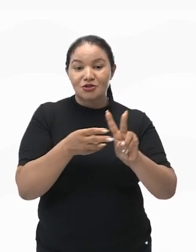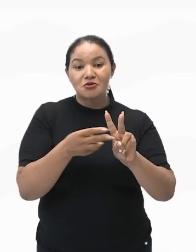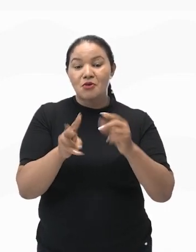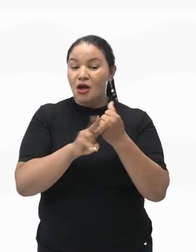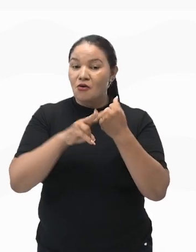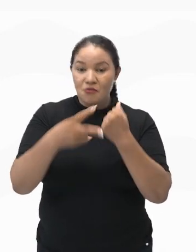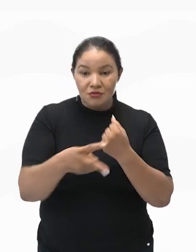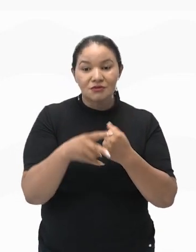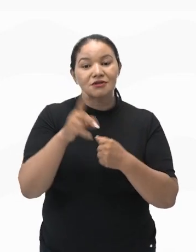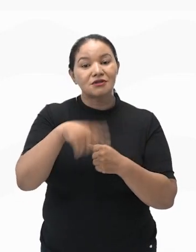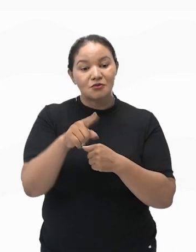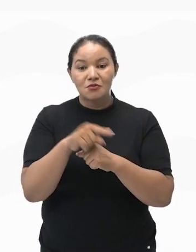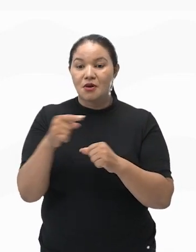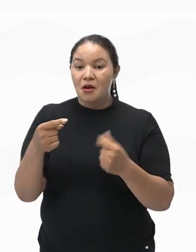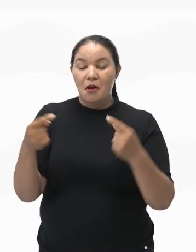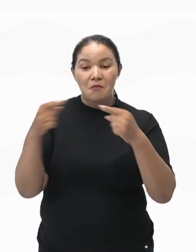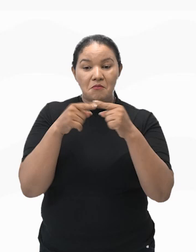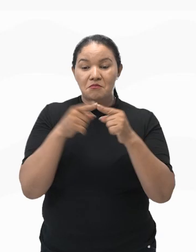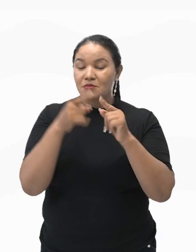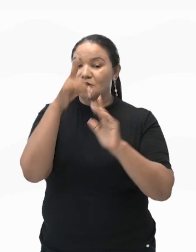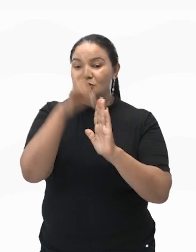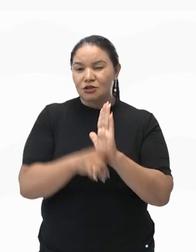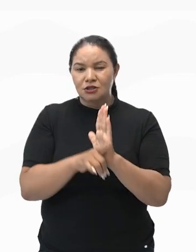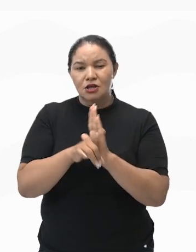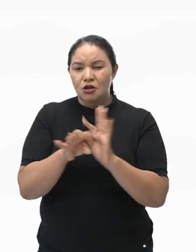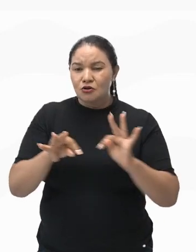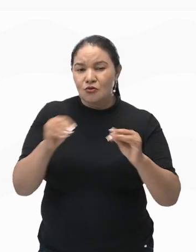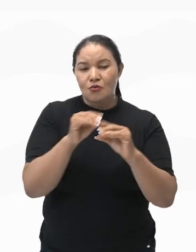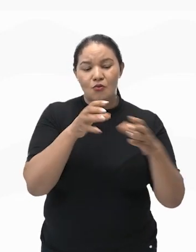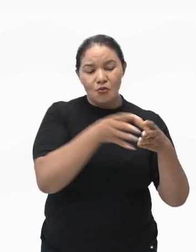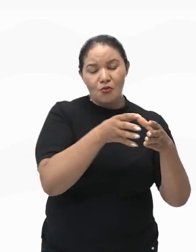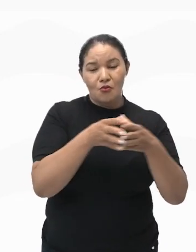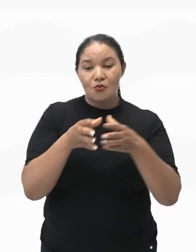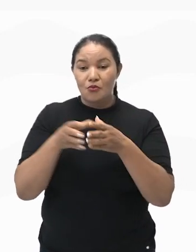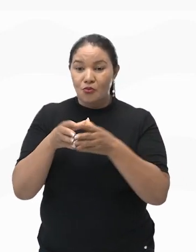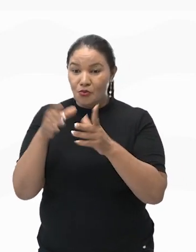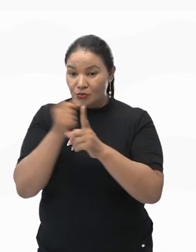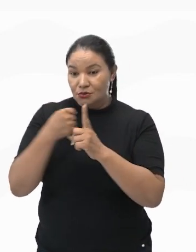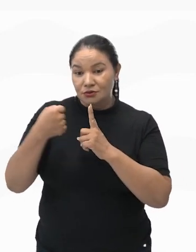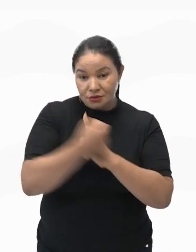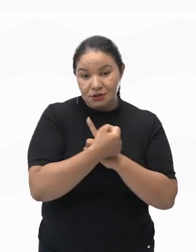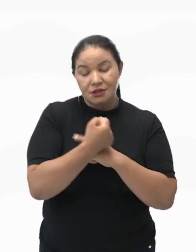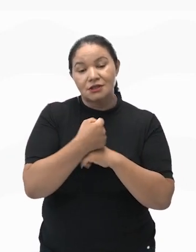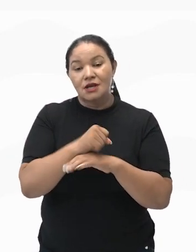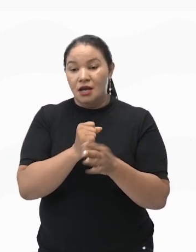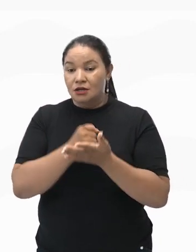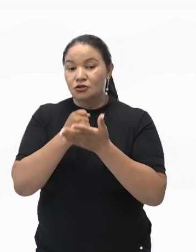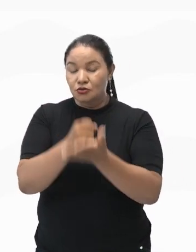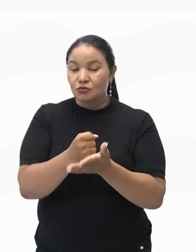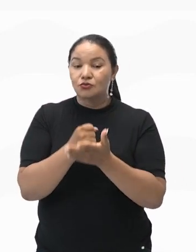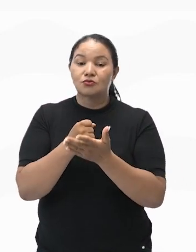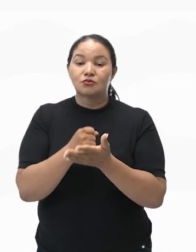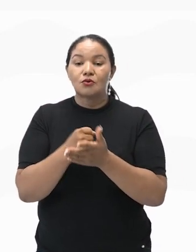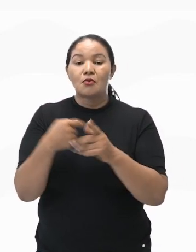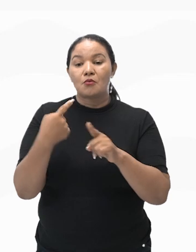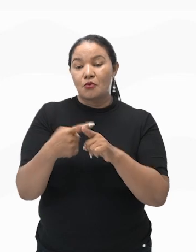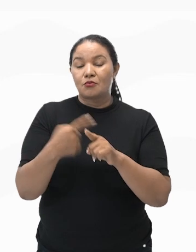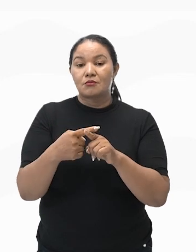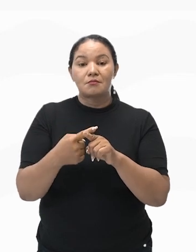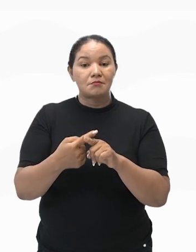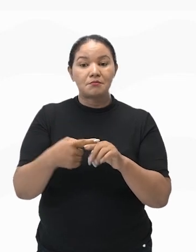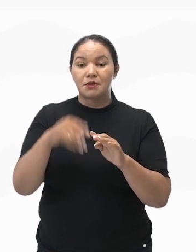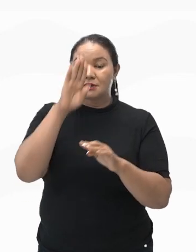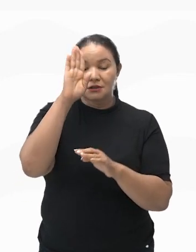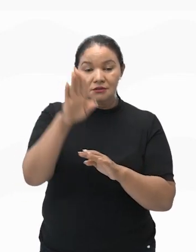reconheceu não só os direitos indígenas, como de várias outras camadas da sociedade, né? E, inclusive, a das comunidades